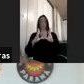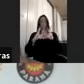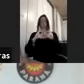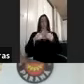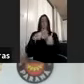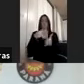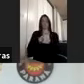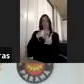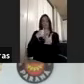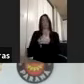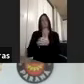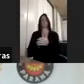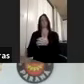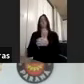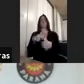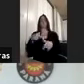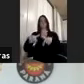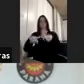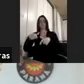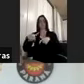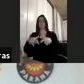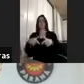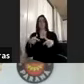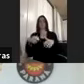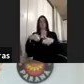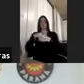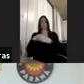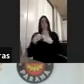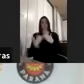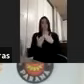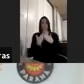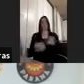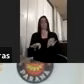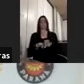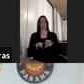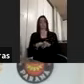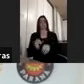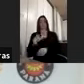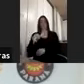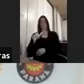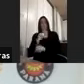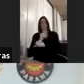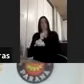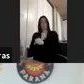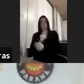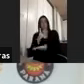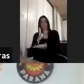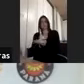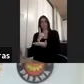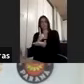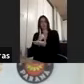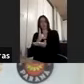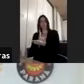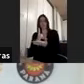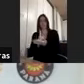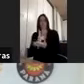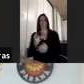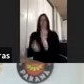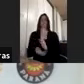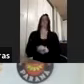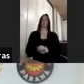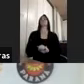foi assim, gente. Realmente, essa luta, ela é inusitada em vários sentidos. Nós